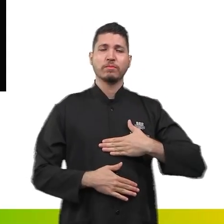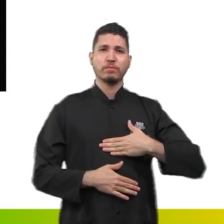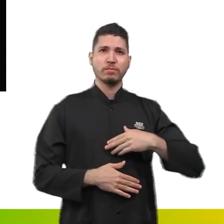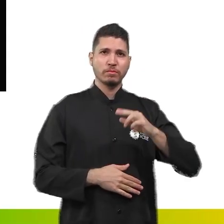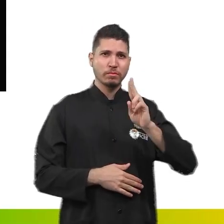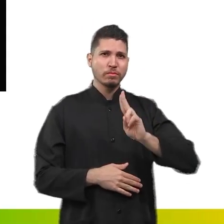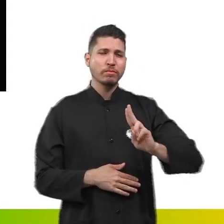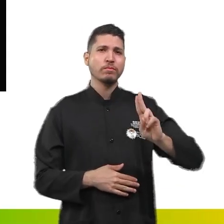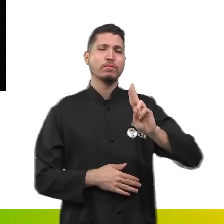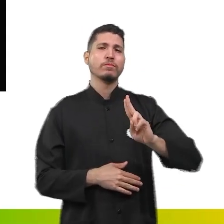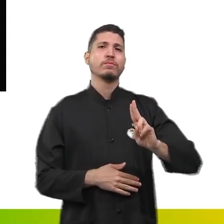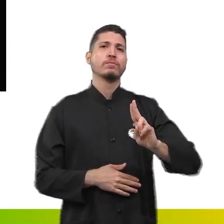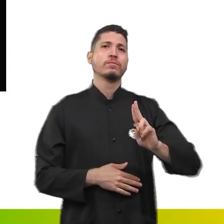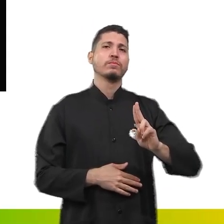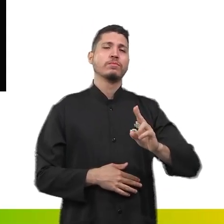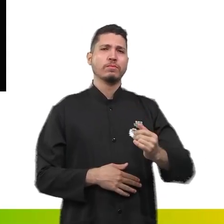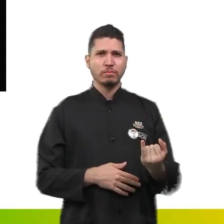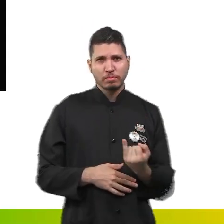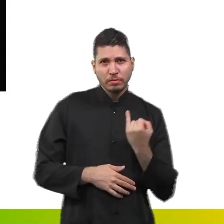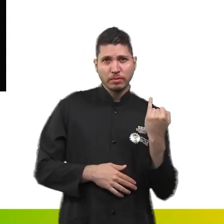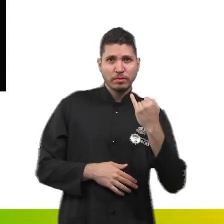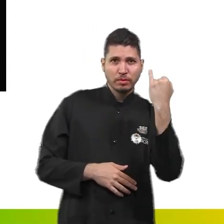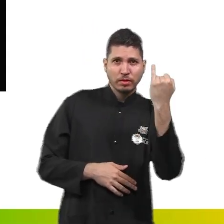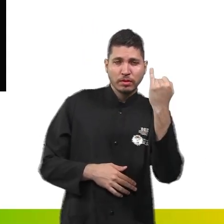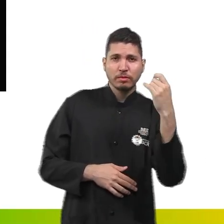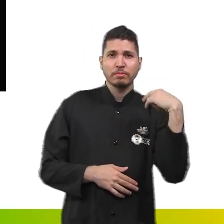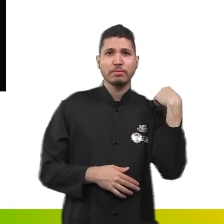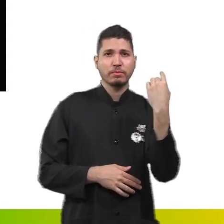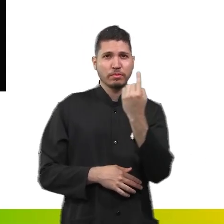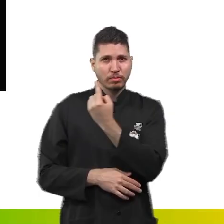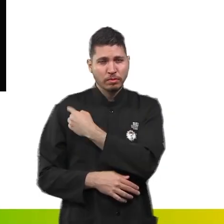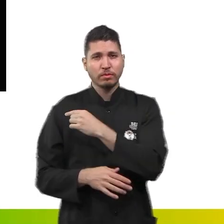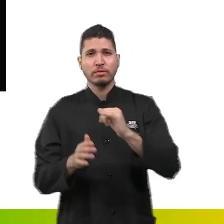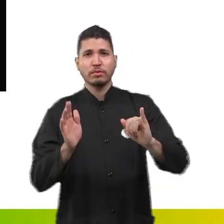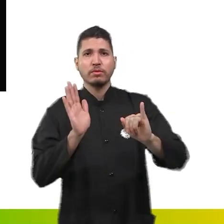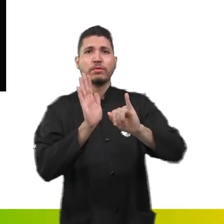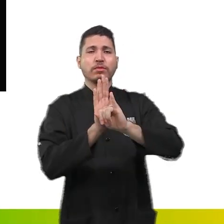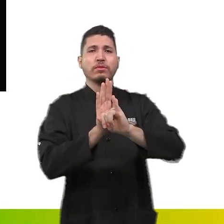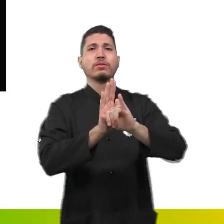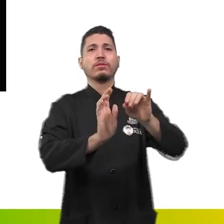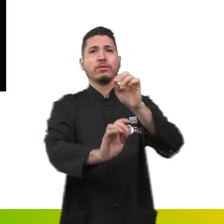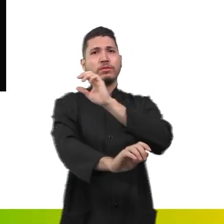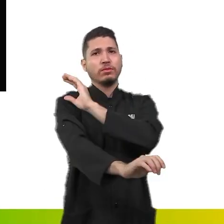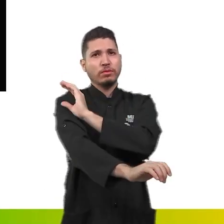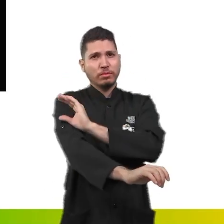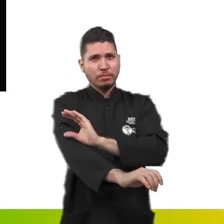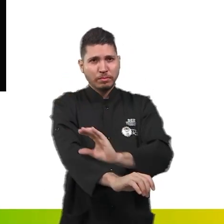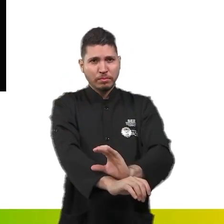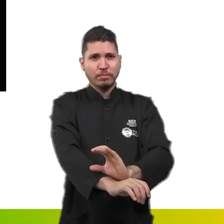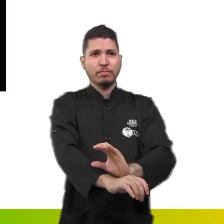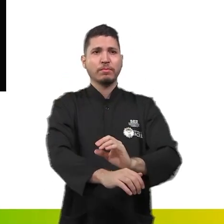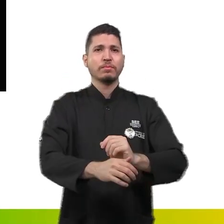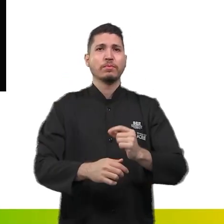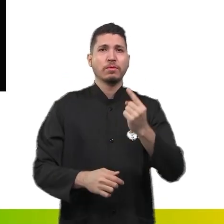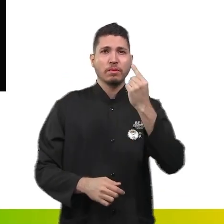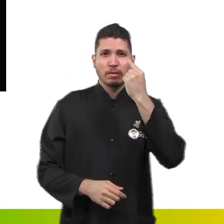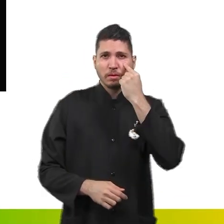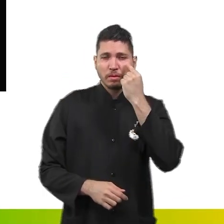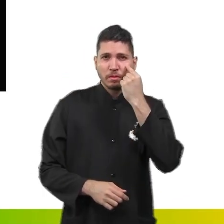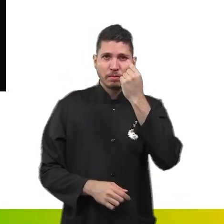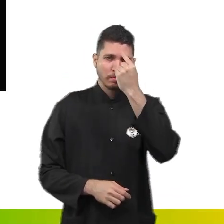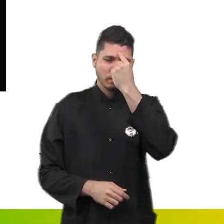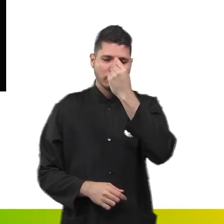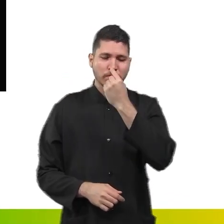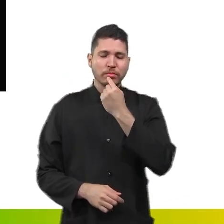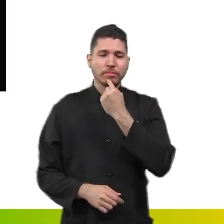instrumento importante para a nossa cultura, para a nossa identidade. Aí está na nossa tela, né? Olhando para essas